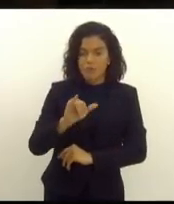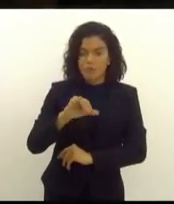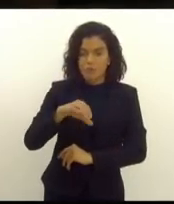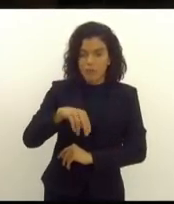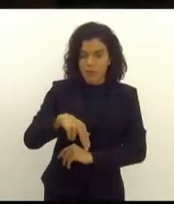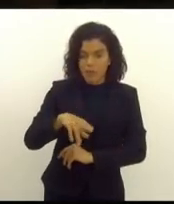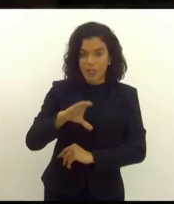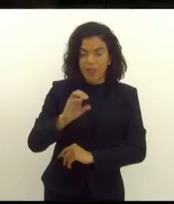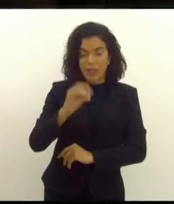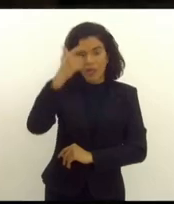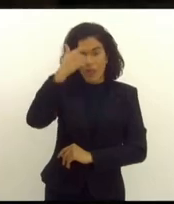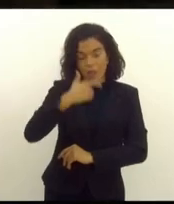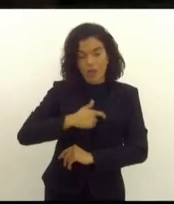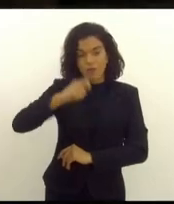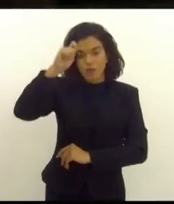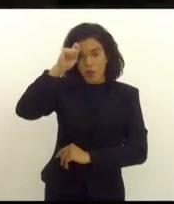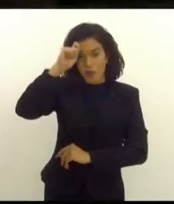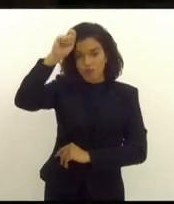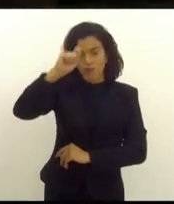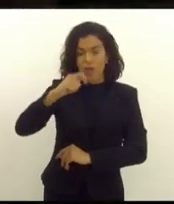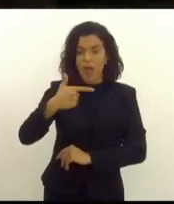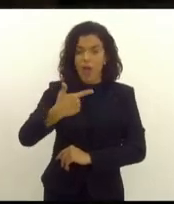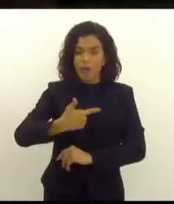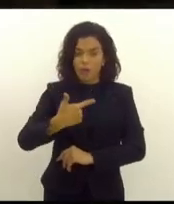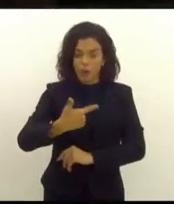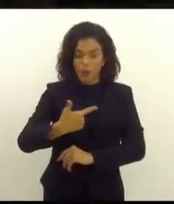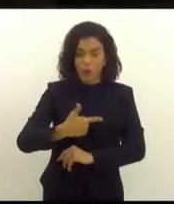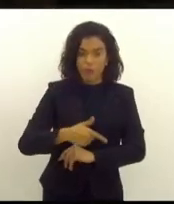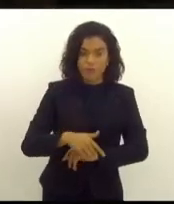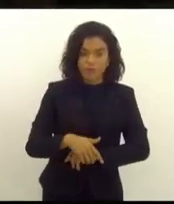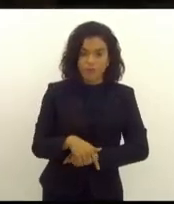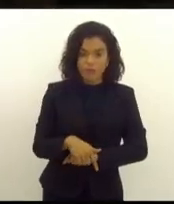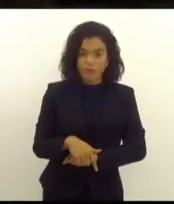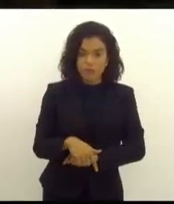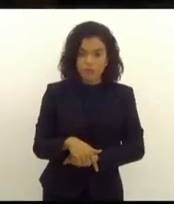que eu sou coautor que